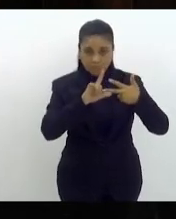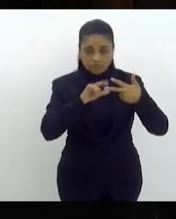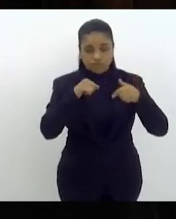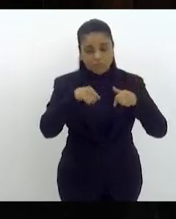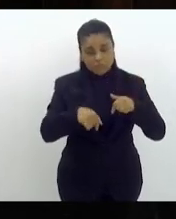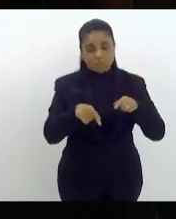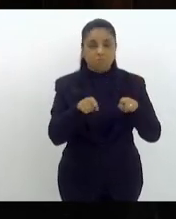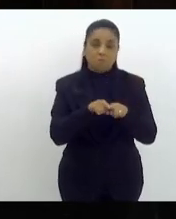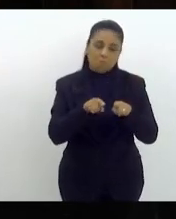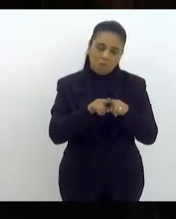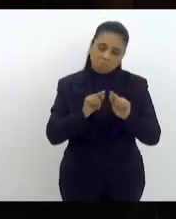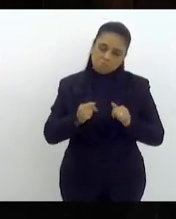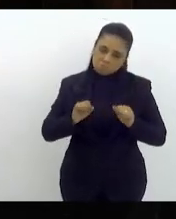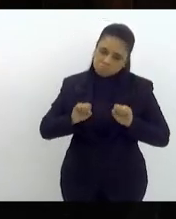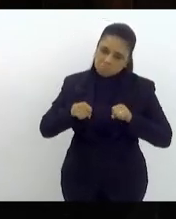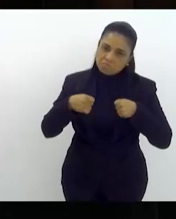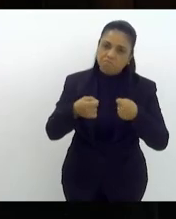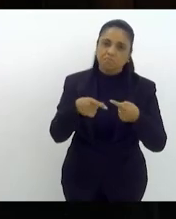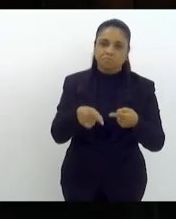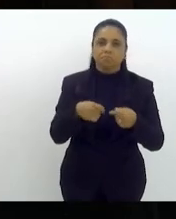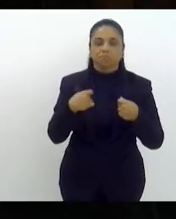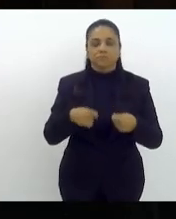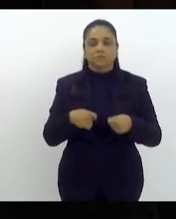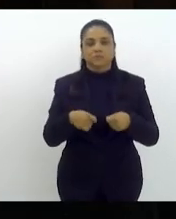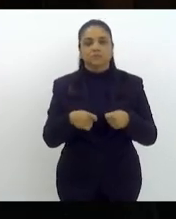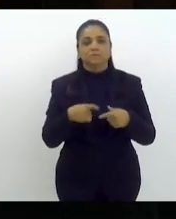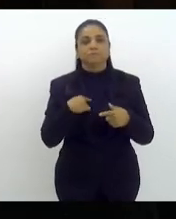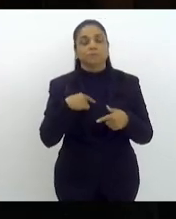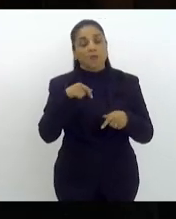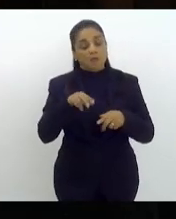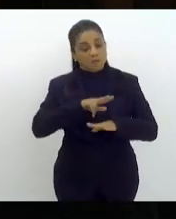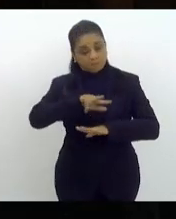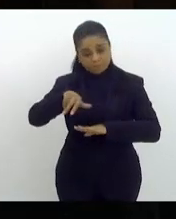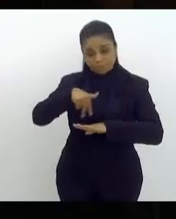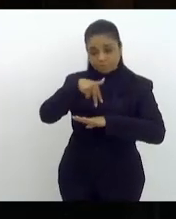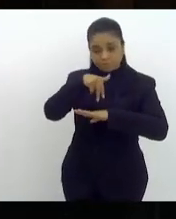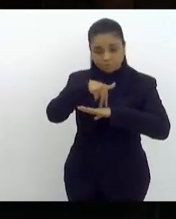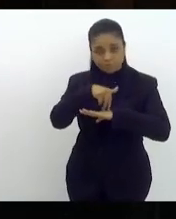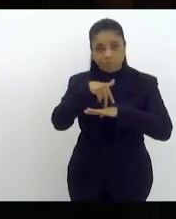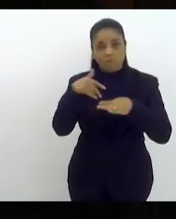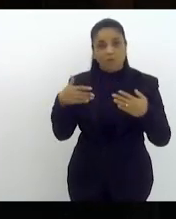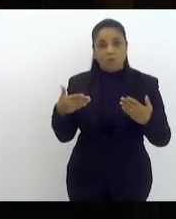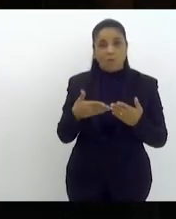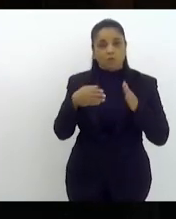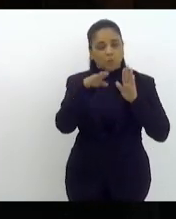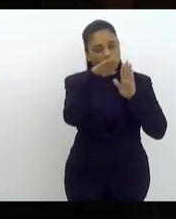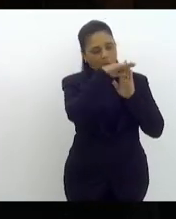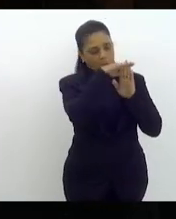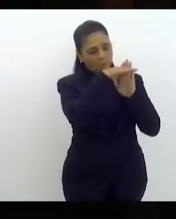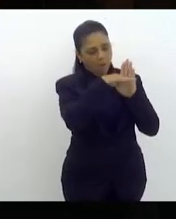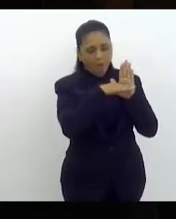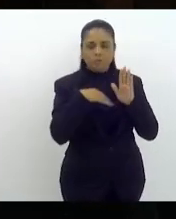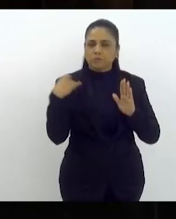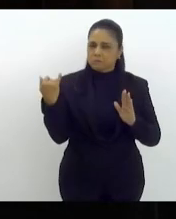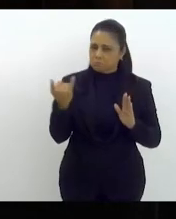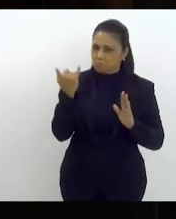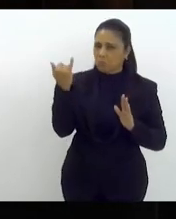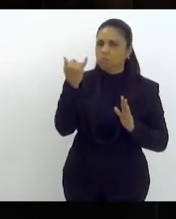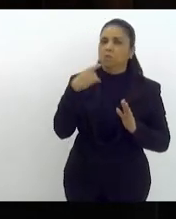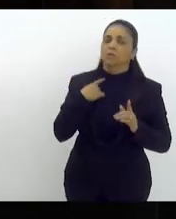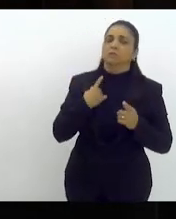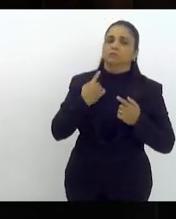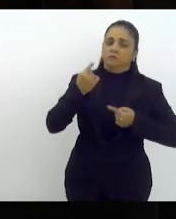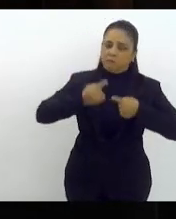legislatura também seu presidente o que me faz vir a Tribuna além de outras pautas relevantes que a gente vai enfrentar